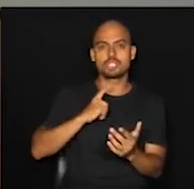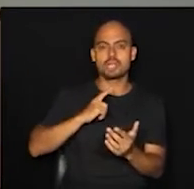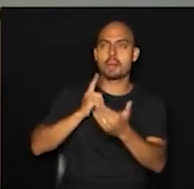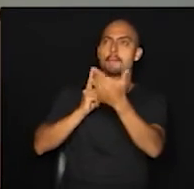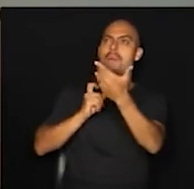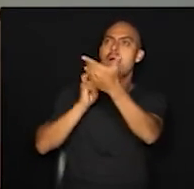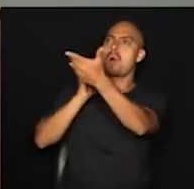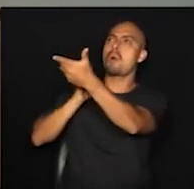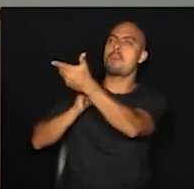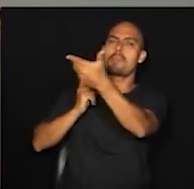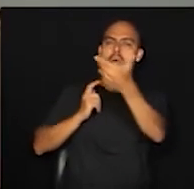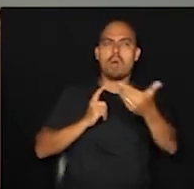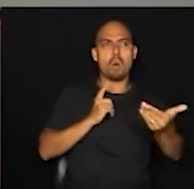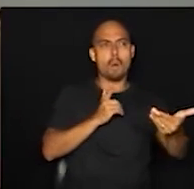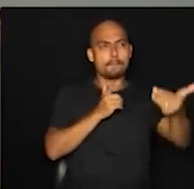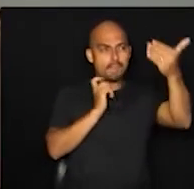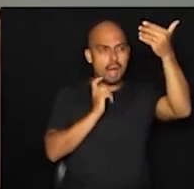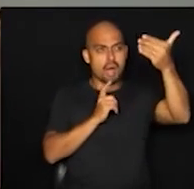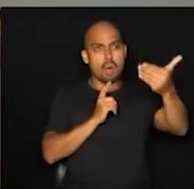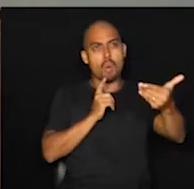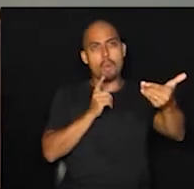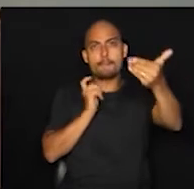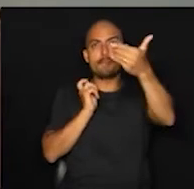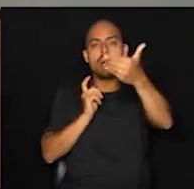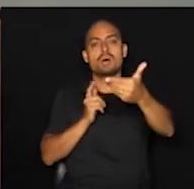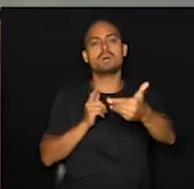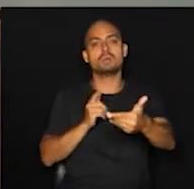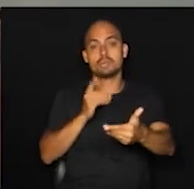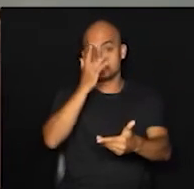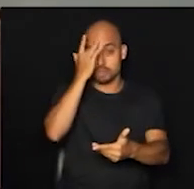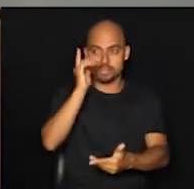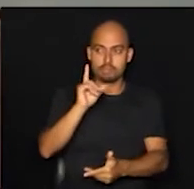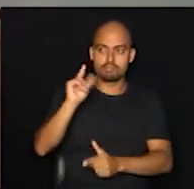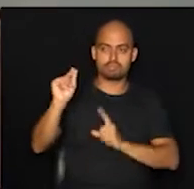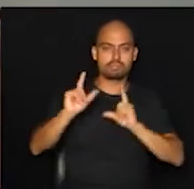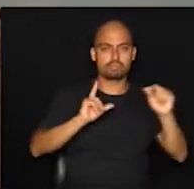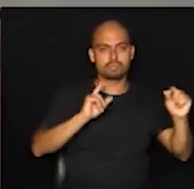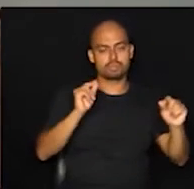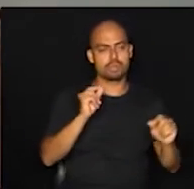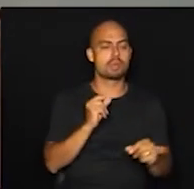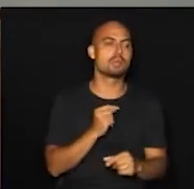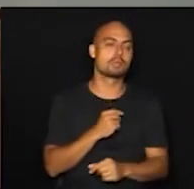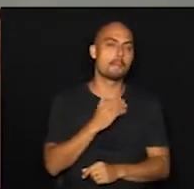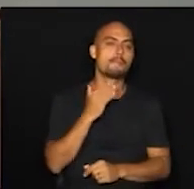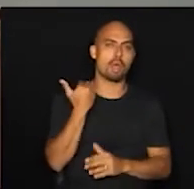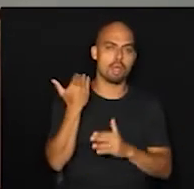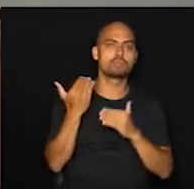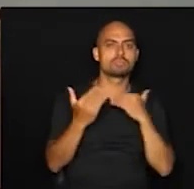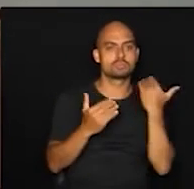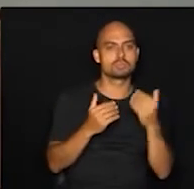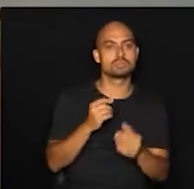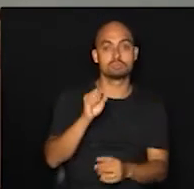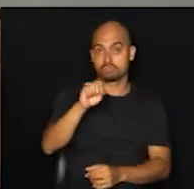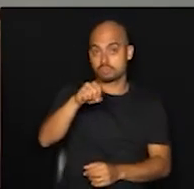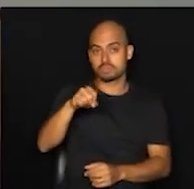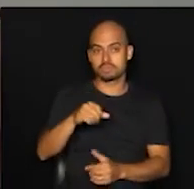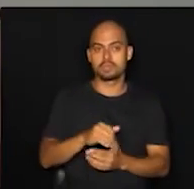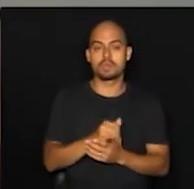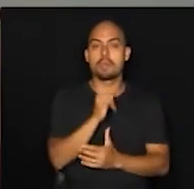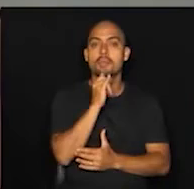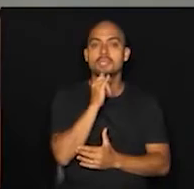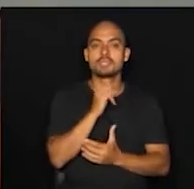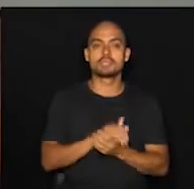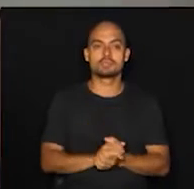enxergava nada. Então, se morreu gente, o que eu digo no livro, claro que morreu. Por exemplo, os imperiais marinheiros desembarcaram.